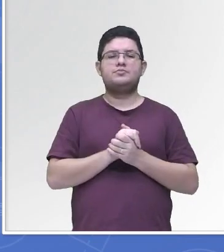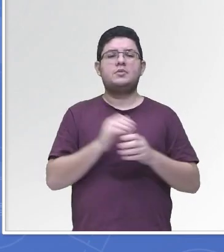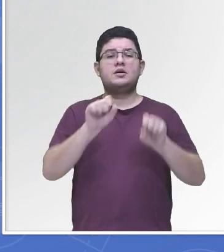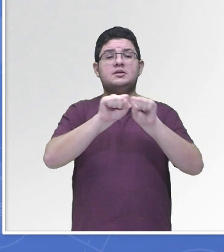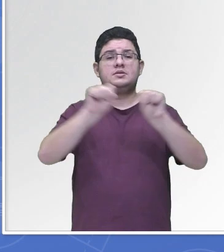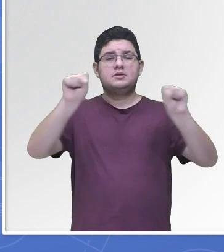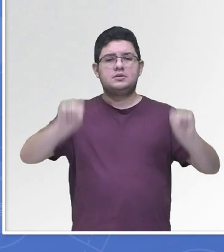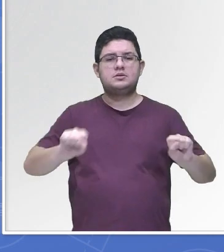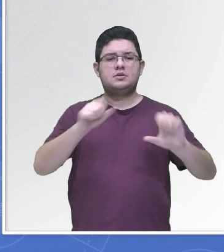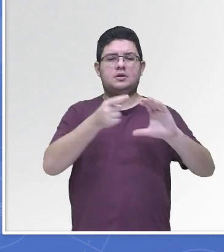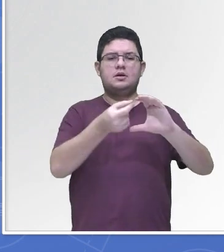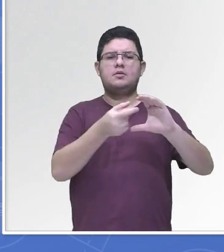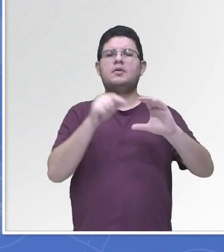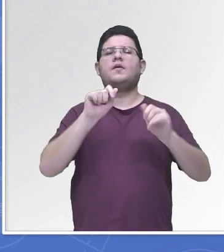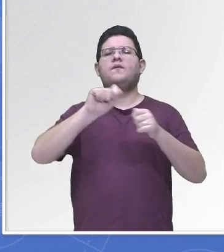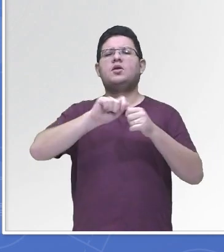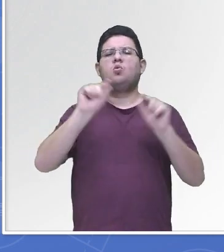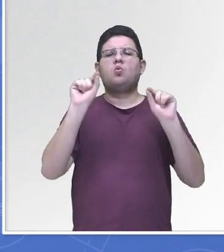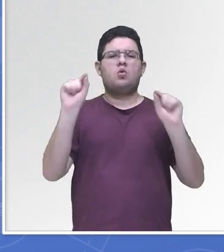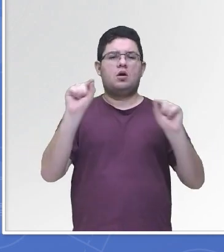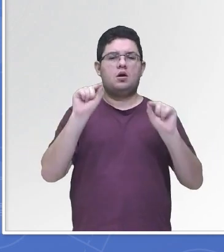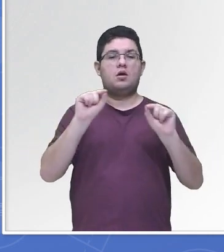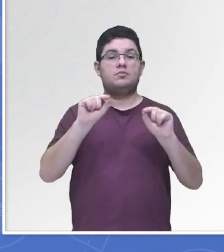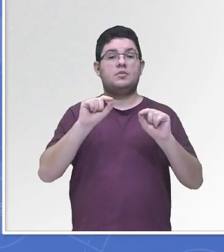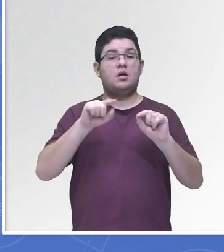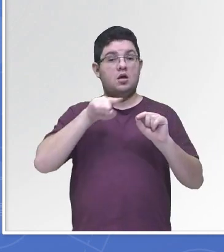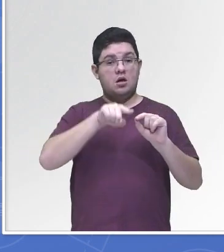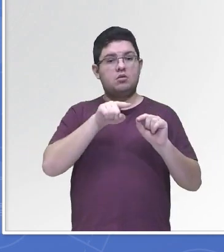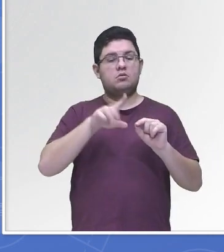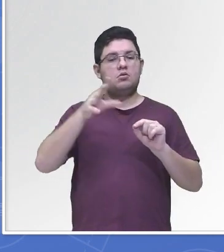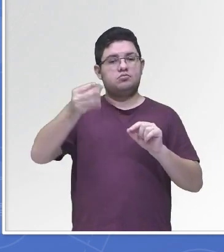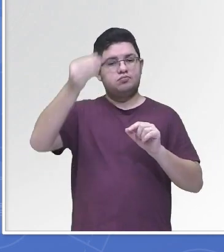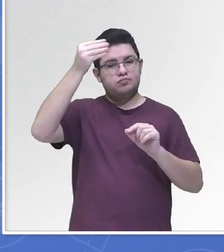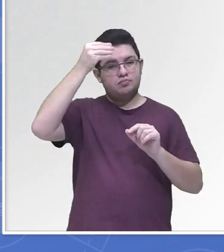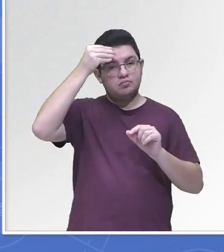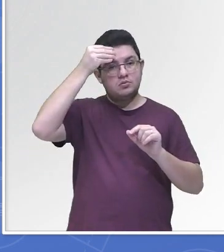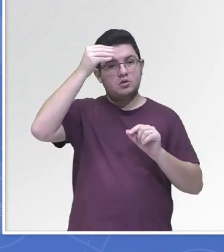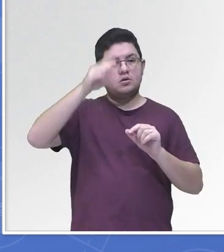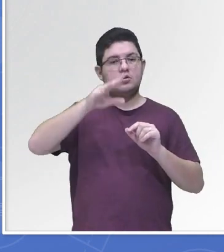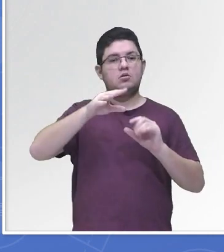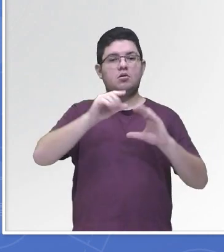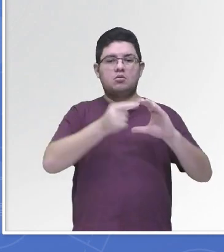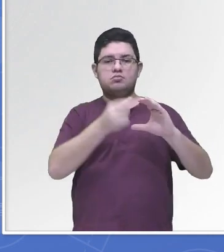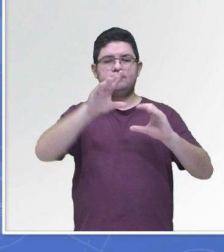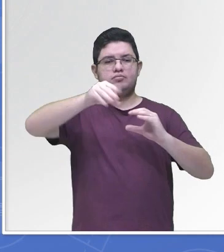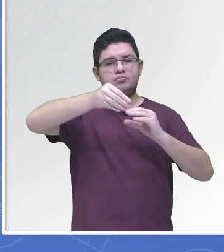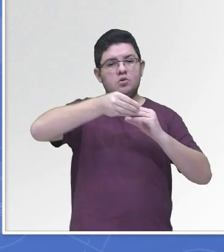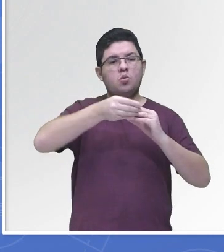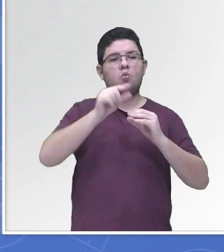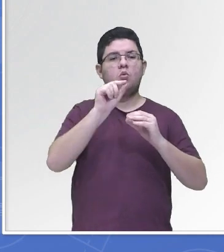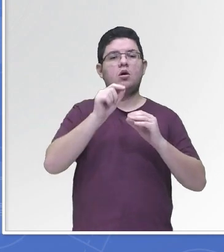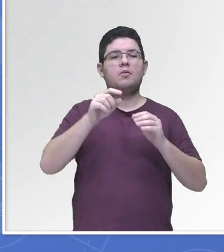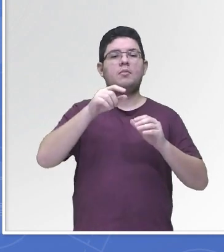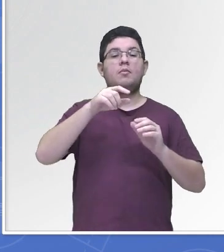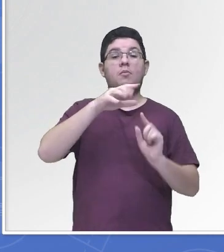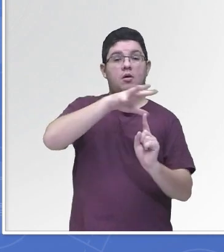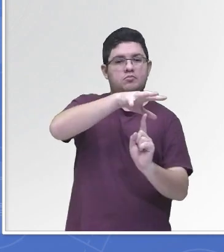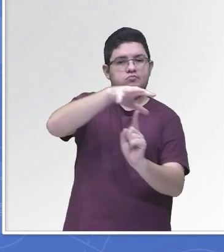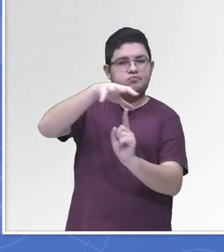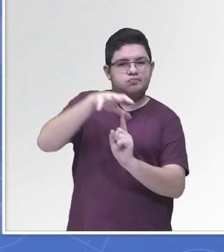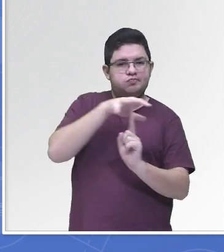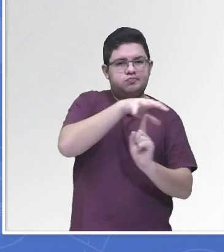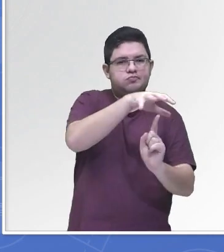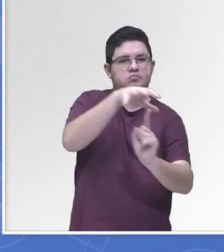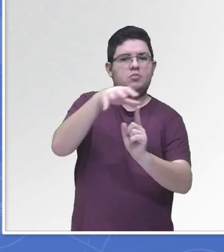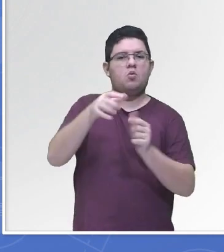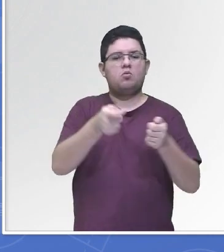Ele se apropriou do conhecimento e passou a manipular a razão humana. Olha só, é muito